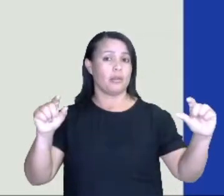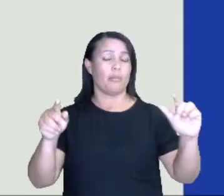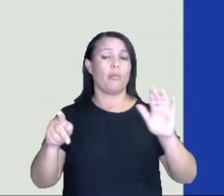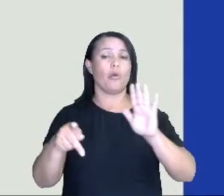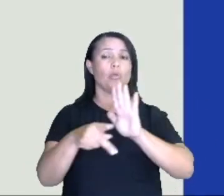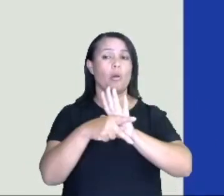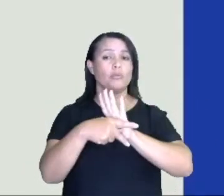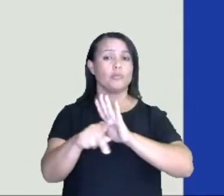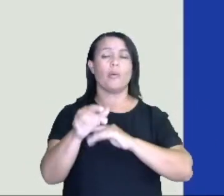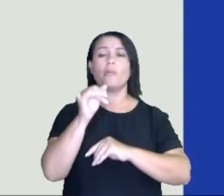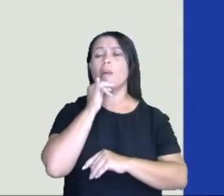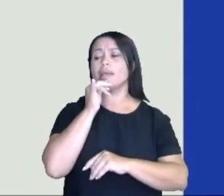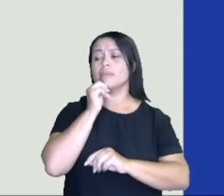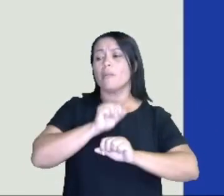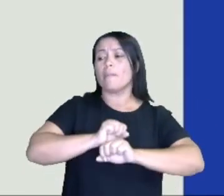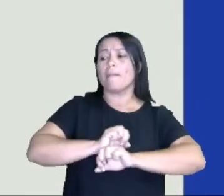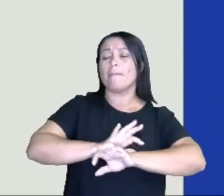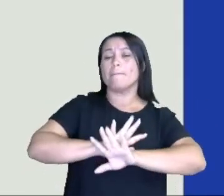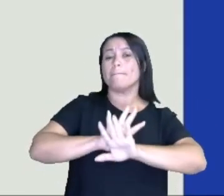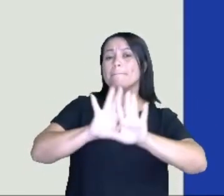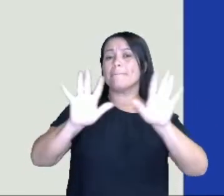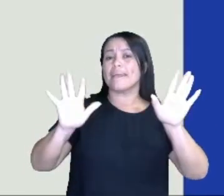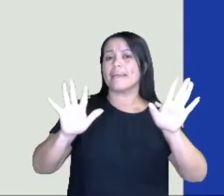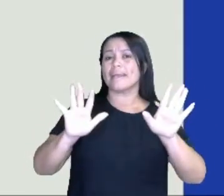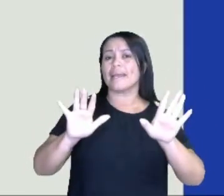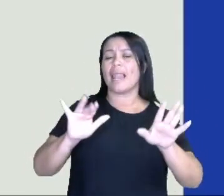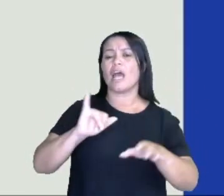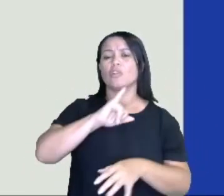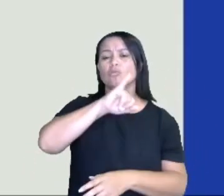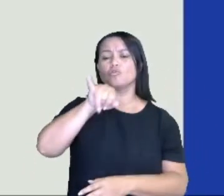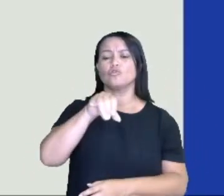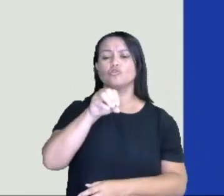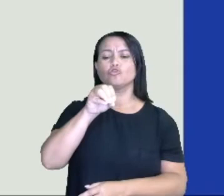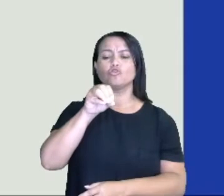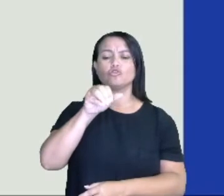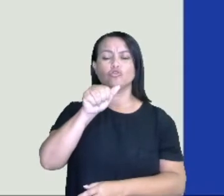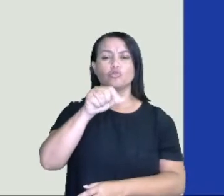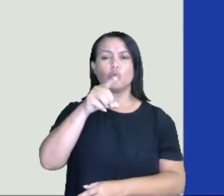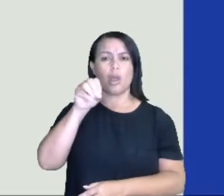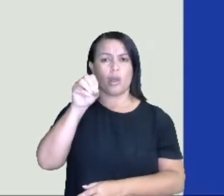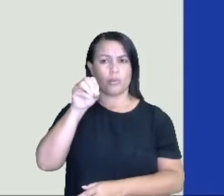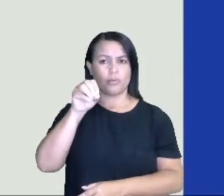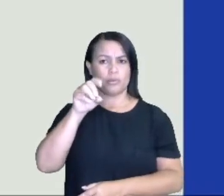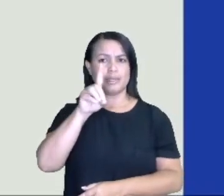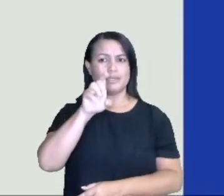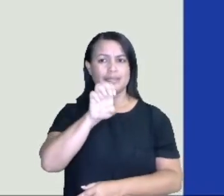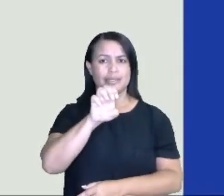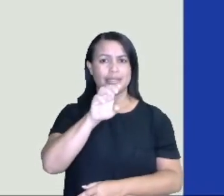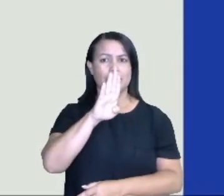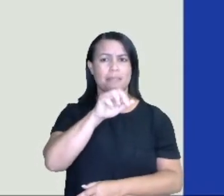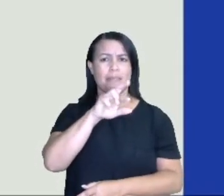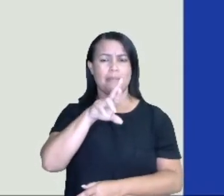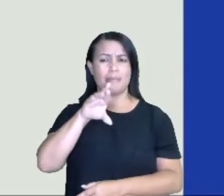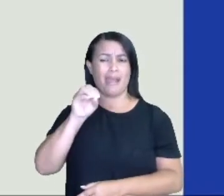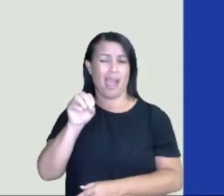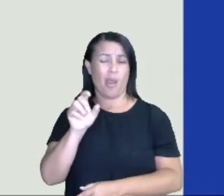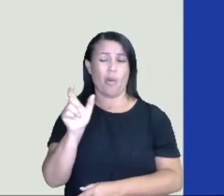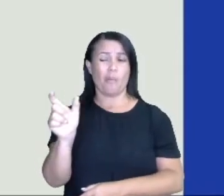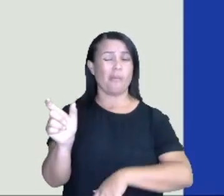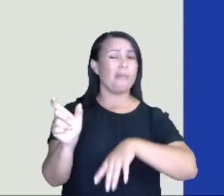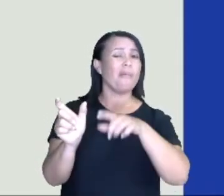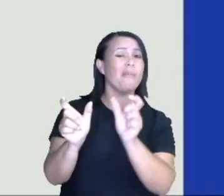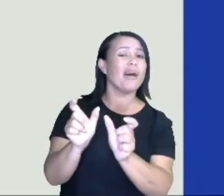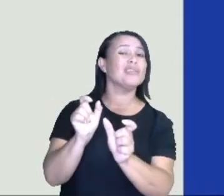certo? O exemplo bem claro aqui, João de Barro. João é nome próprio, professor. E agora? Mas se ele